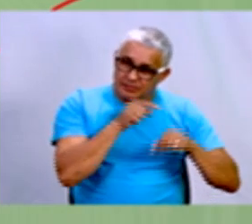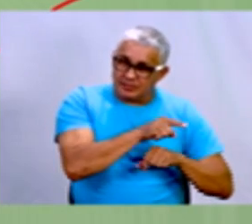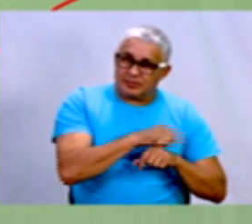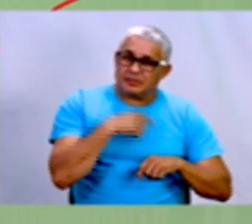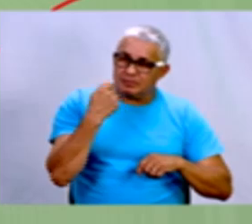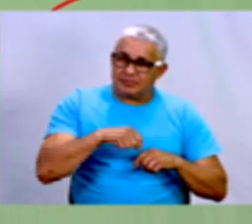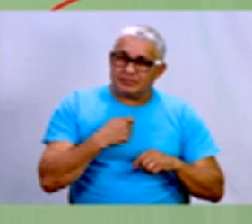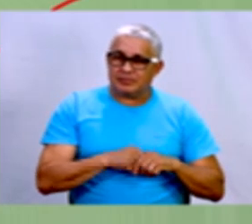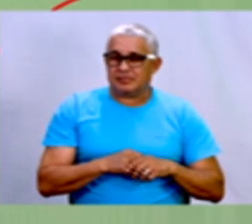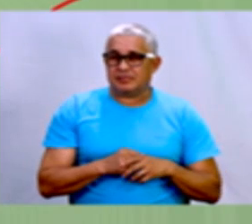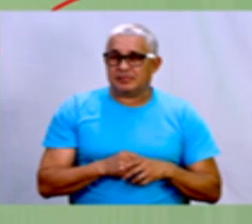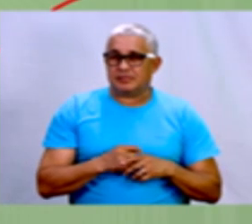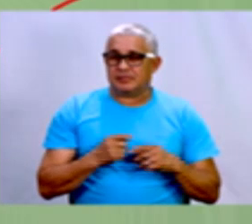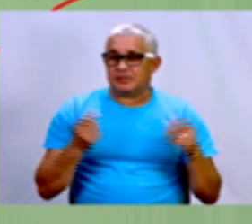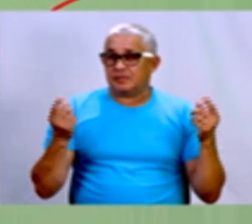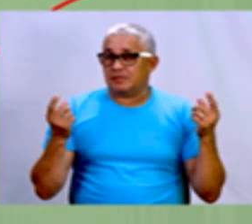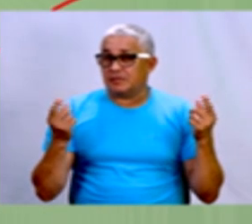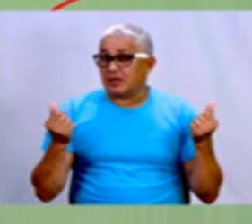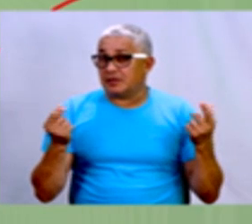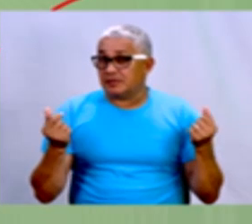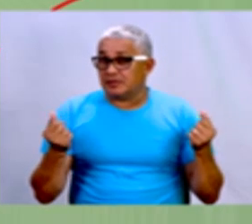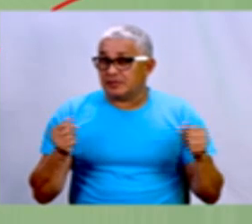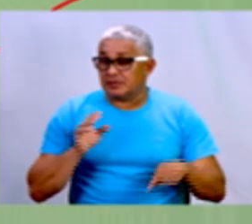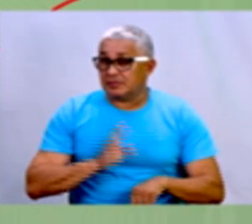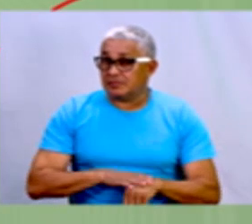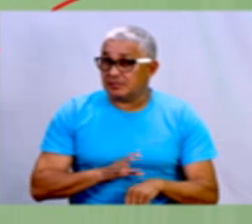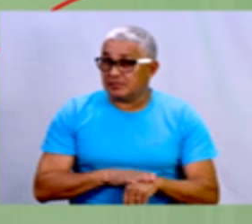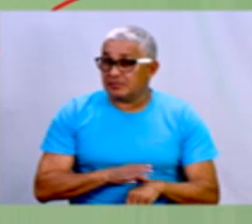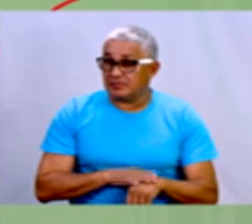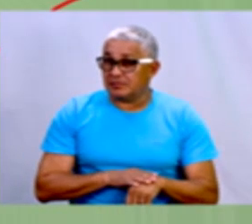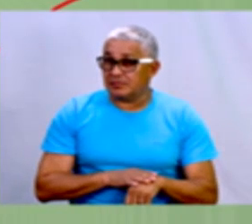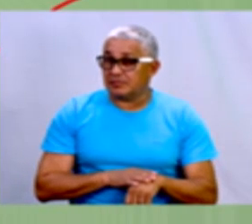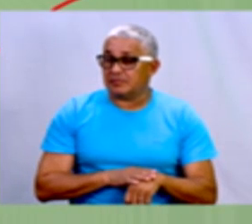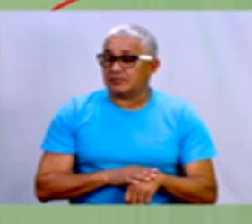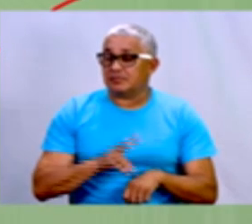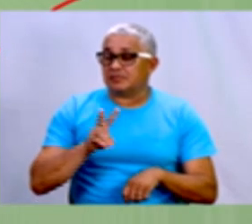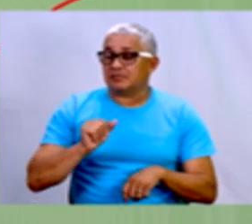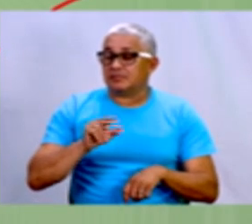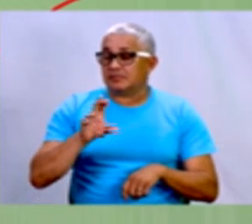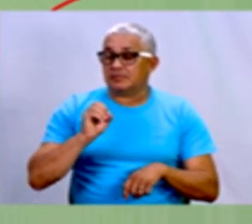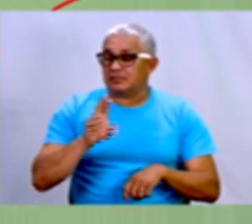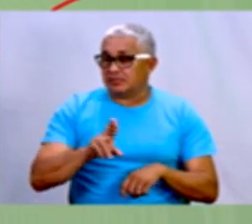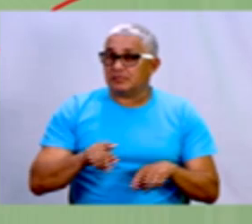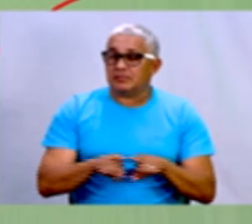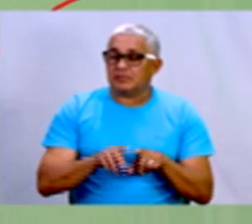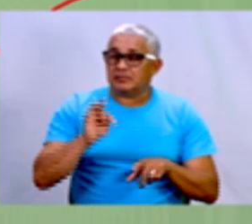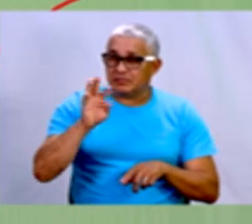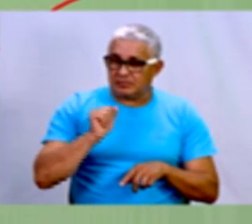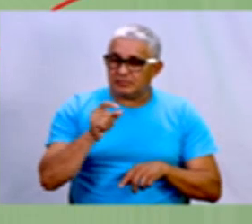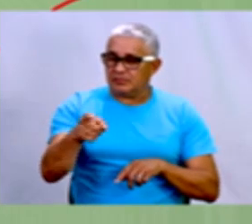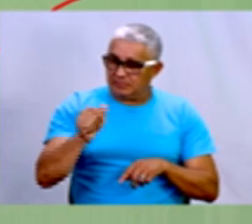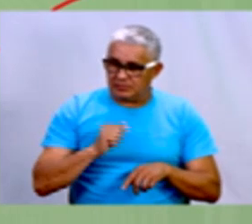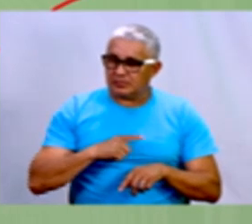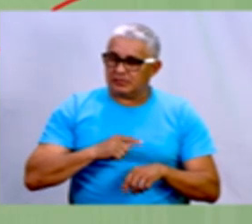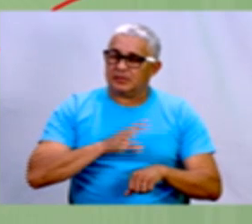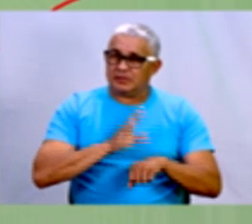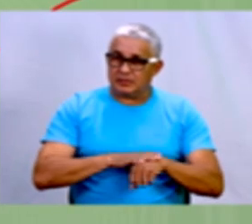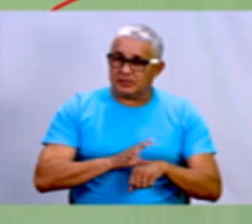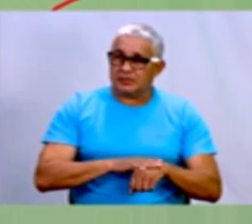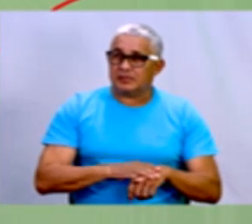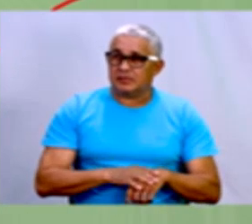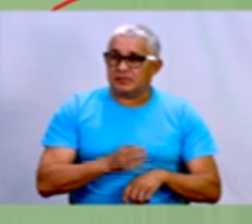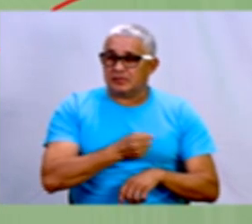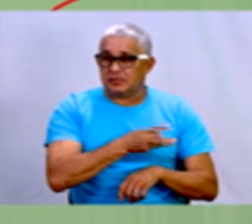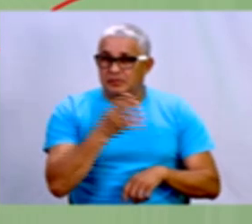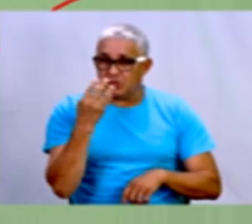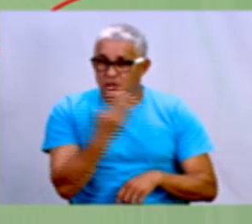eu preciso de que valores? Tempo, número de períodos, né, no caso, e taxa. Então, aqui eu tenho que o número de períodos